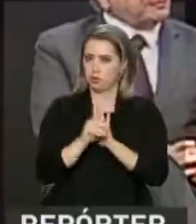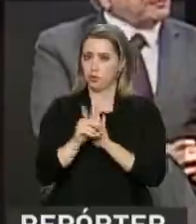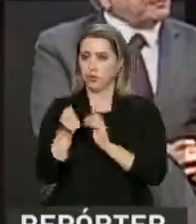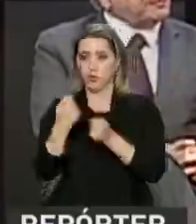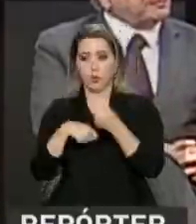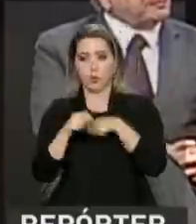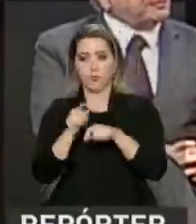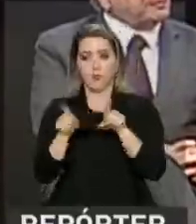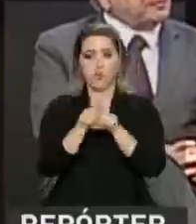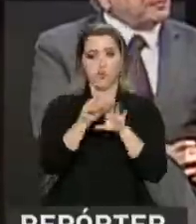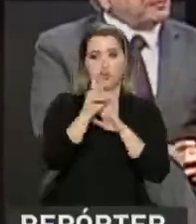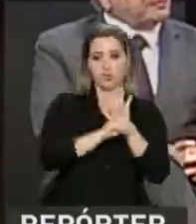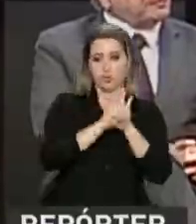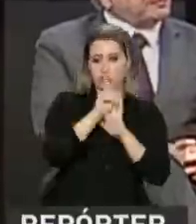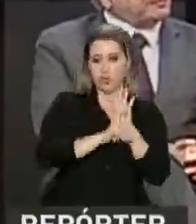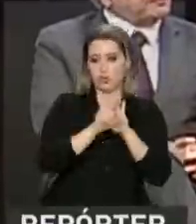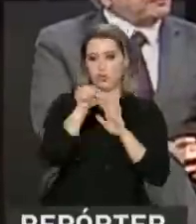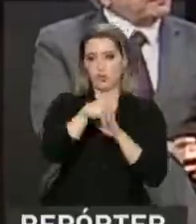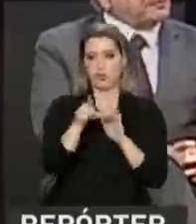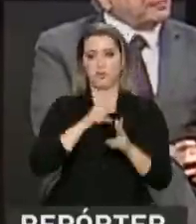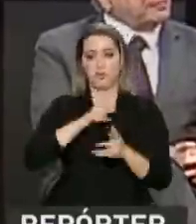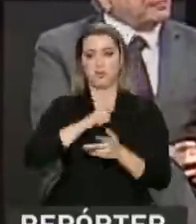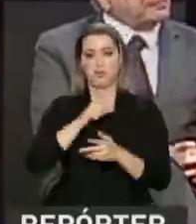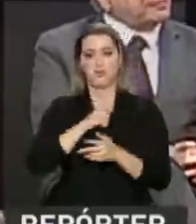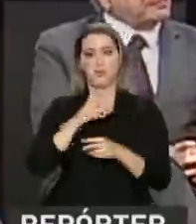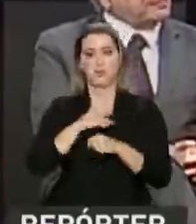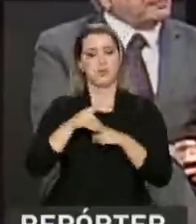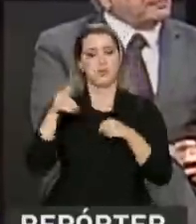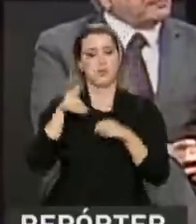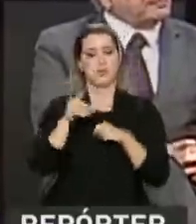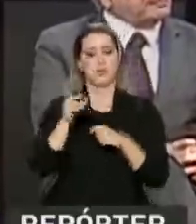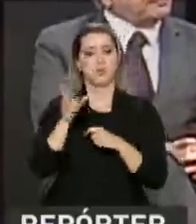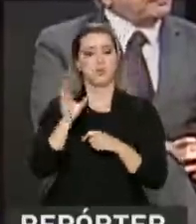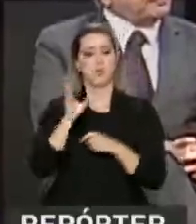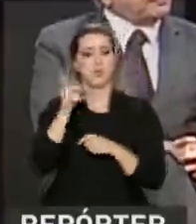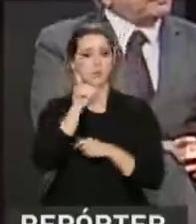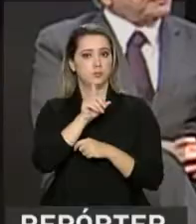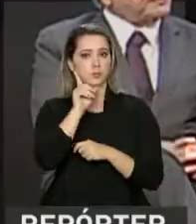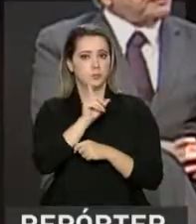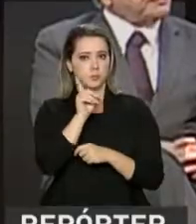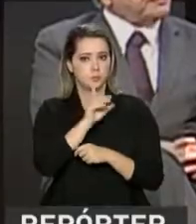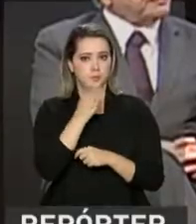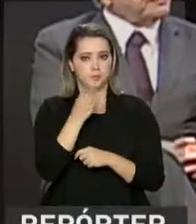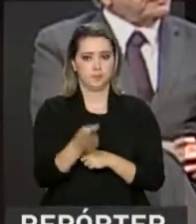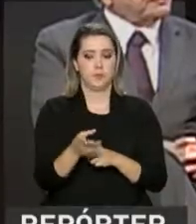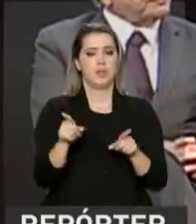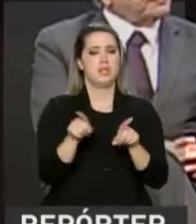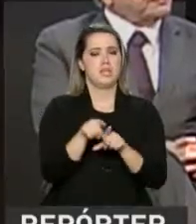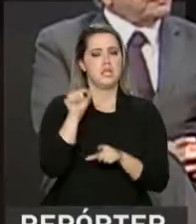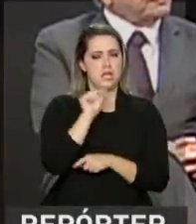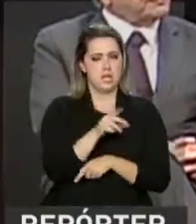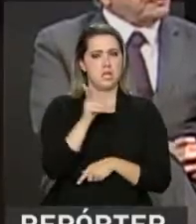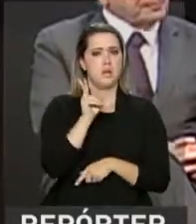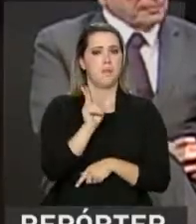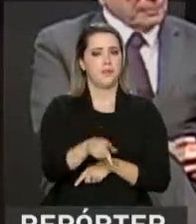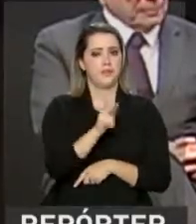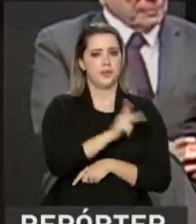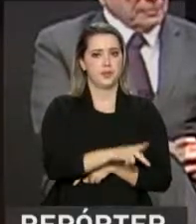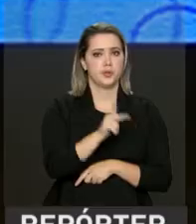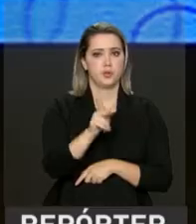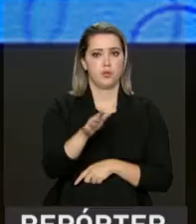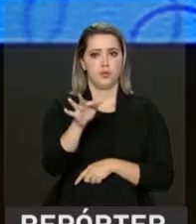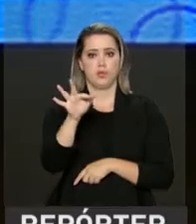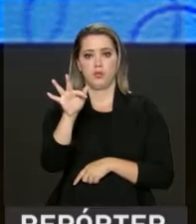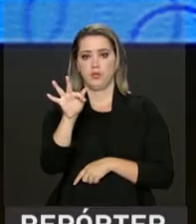doutorado em economia pela universidade de chicago nos estados unidos ele foi professor da fundação getúlio vargas e presidiu a academia